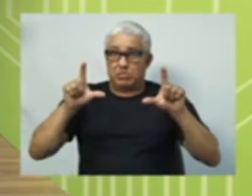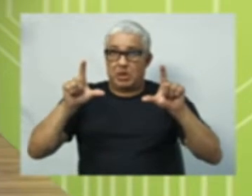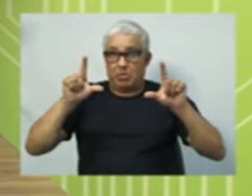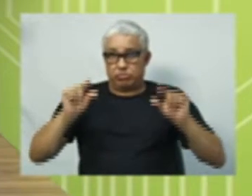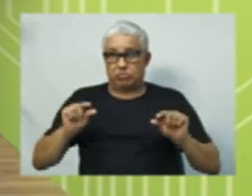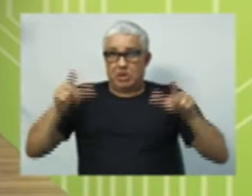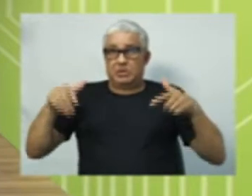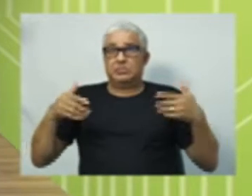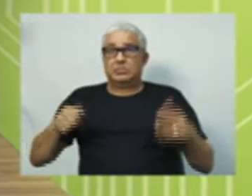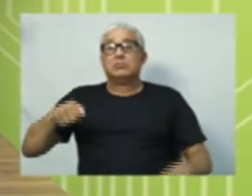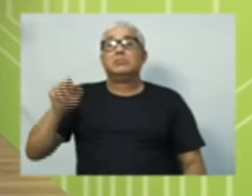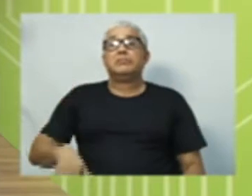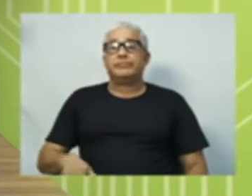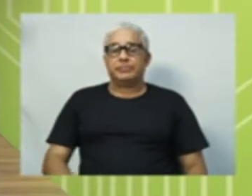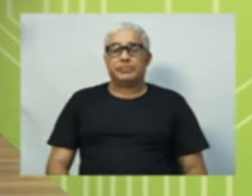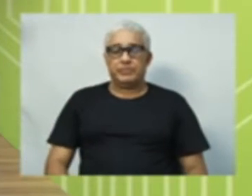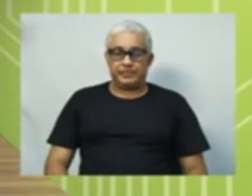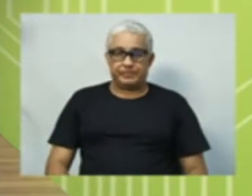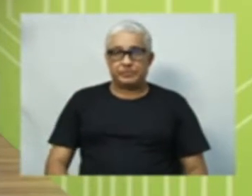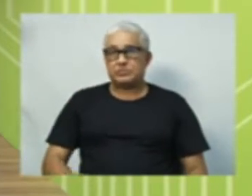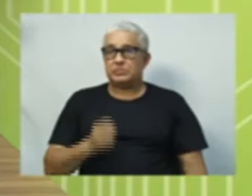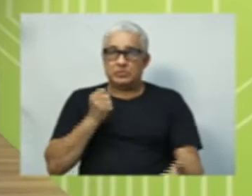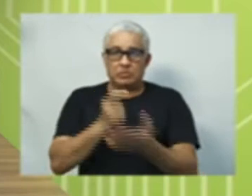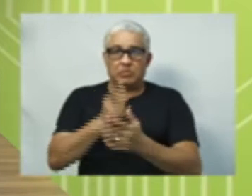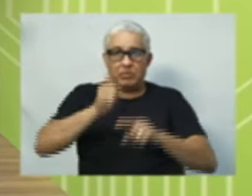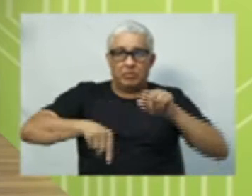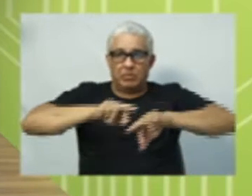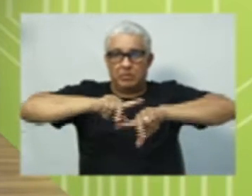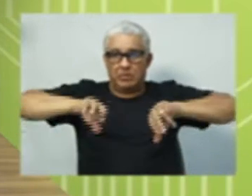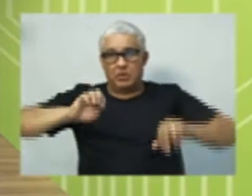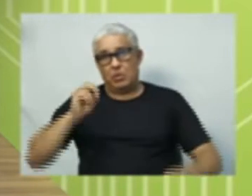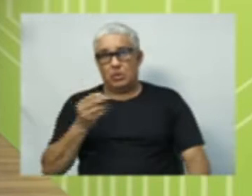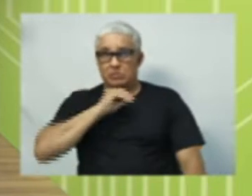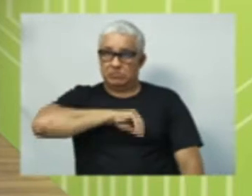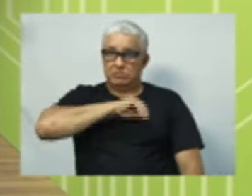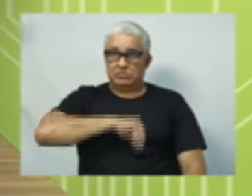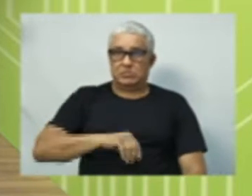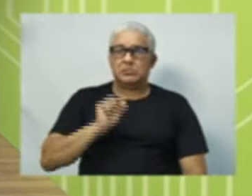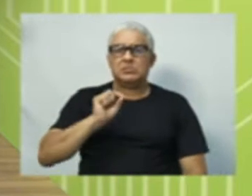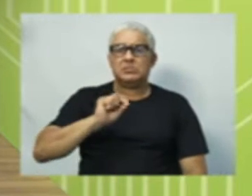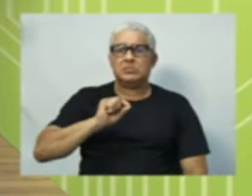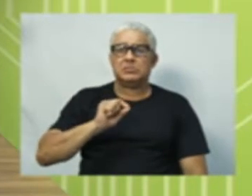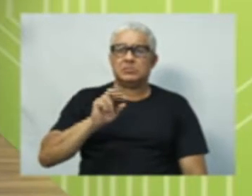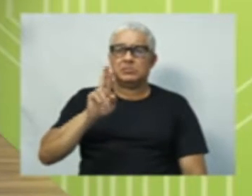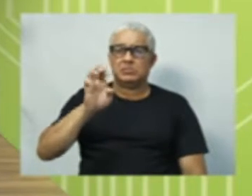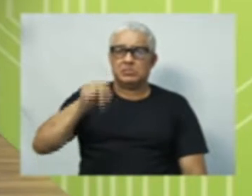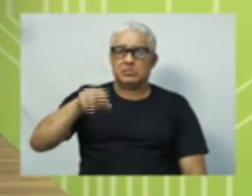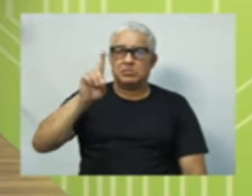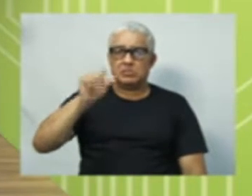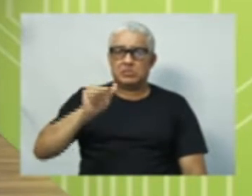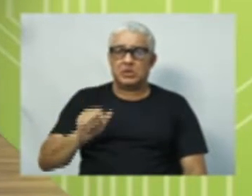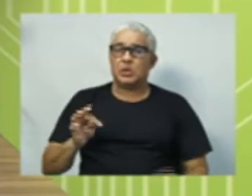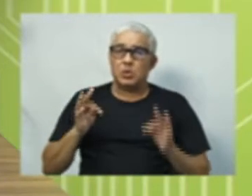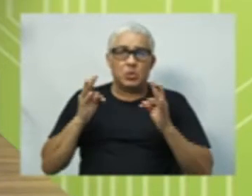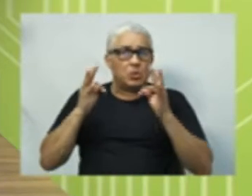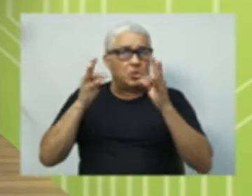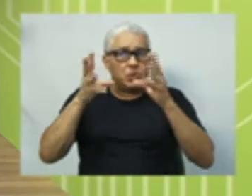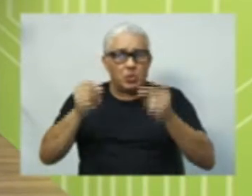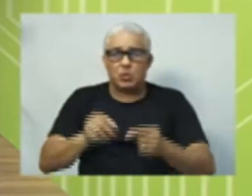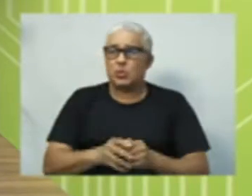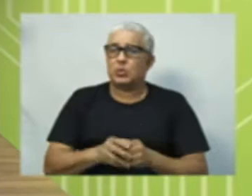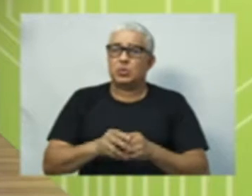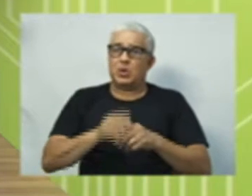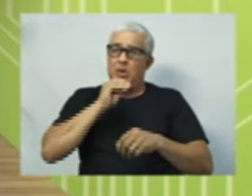quem paga menos, quem paga mais. Na compra de mercadoria ou na renda? O que é renda? Tudo que você arrecada, tudo que